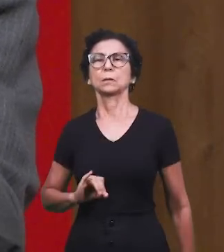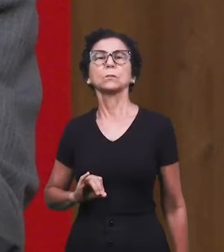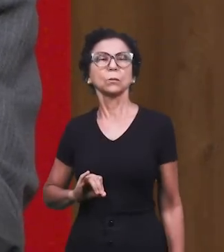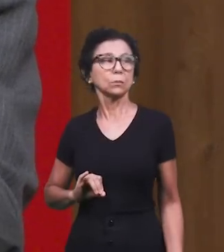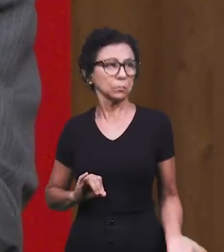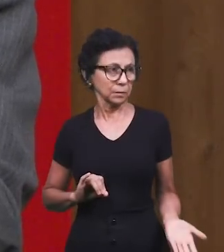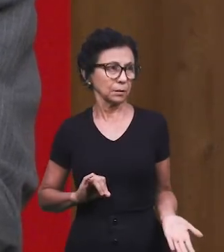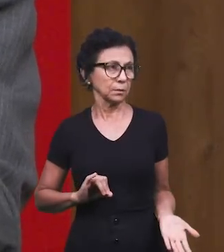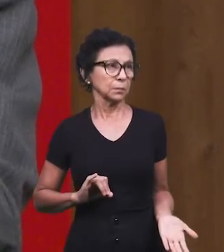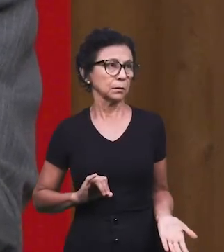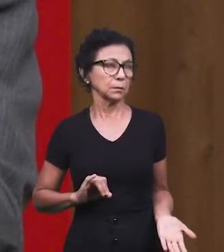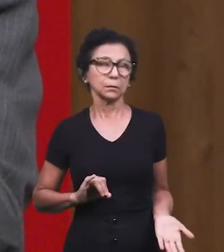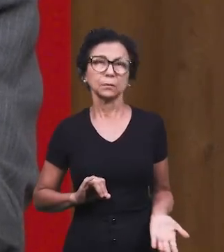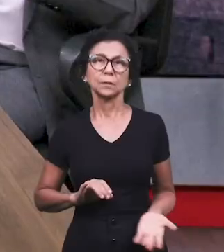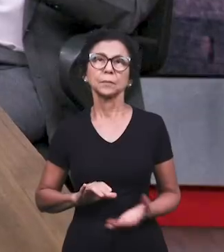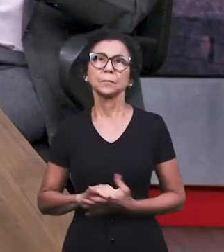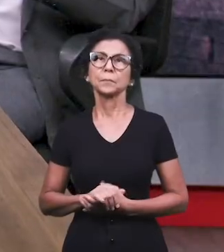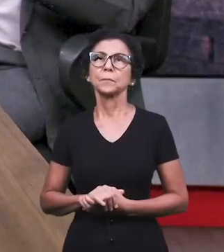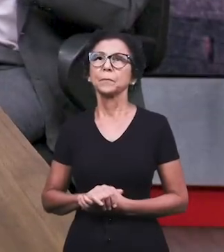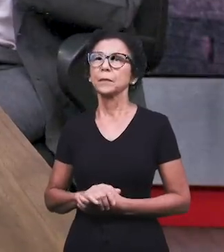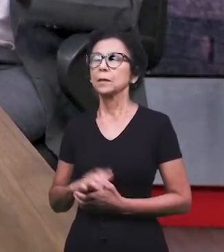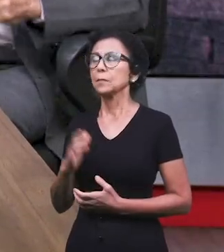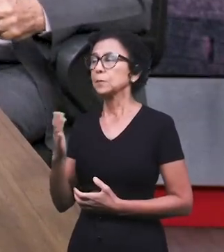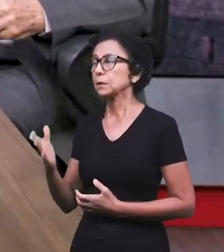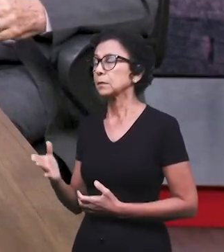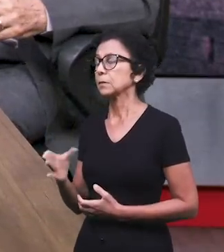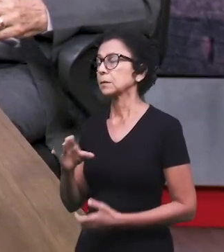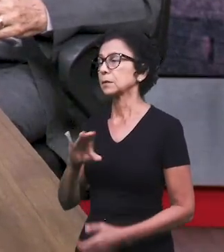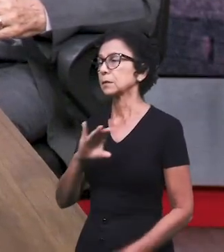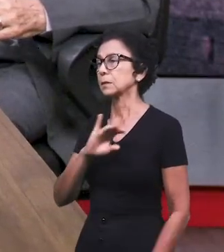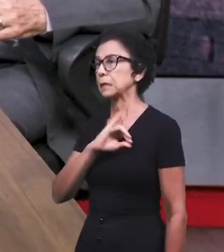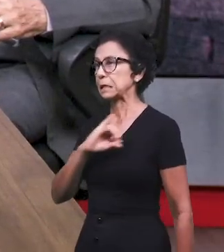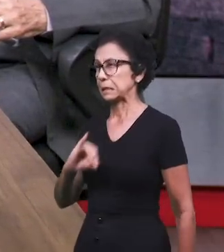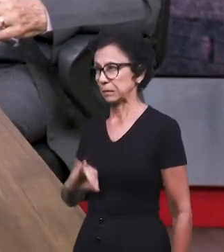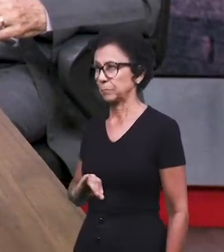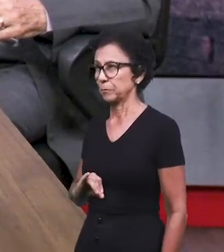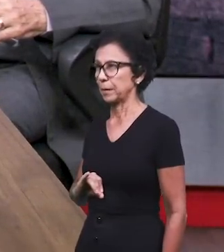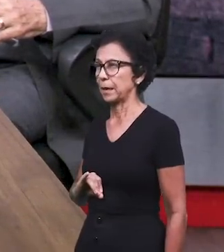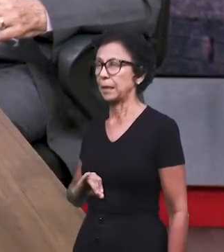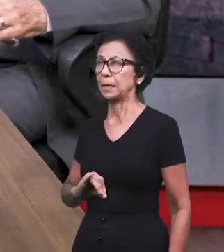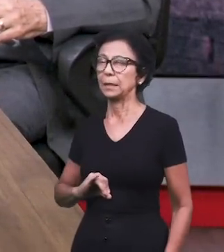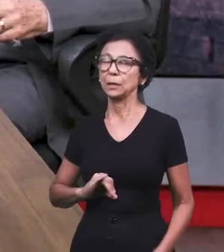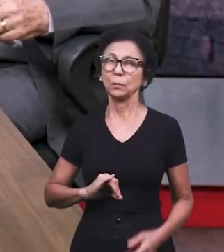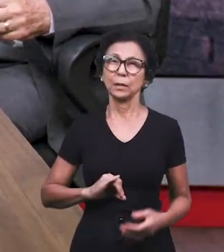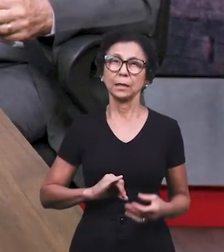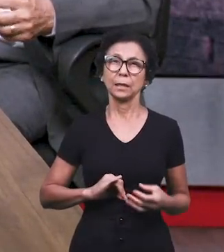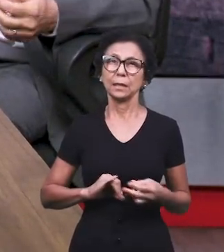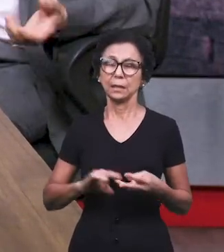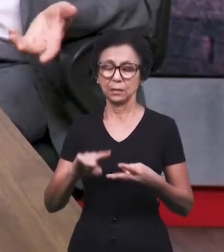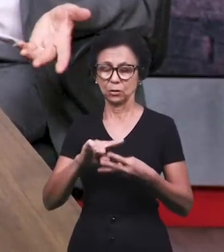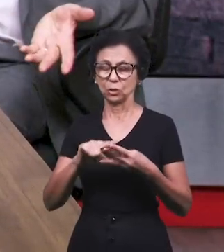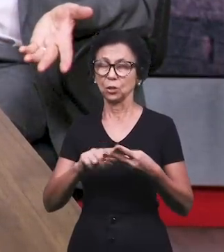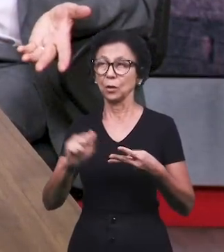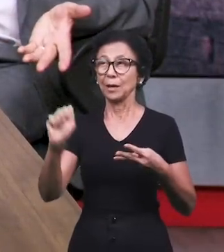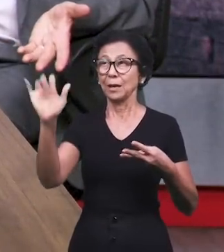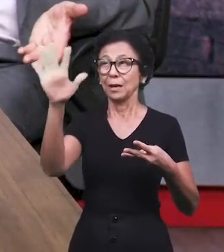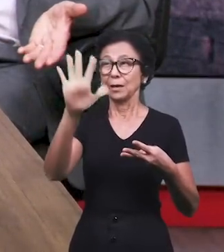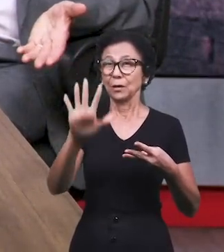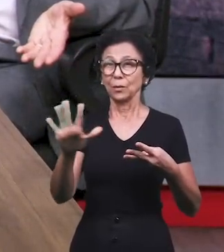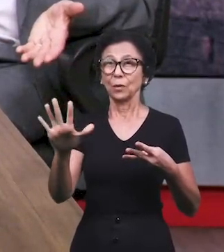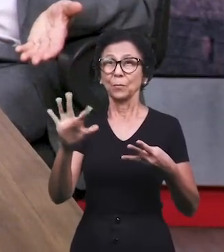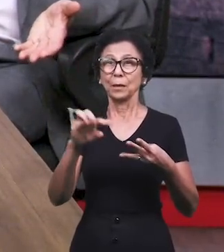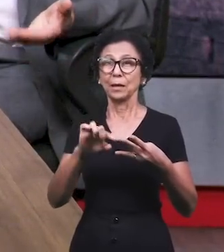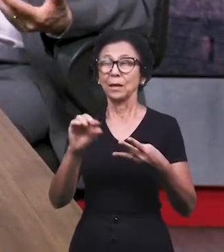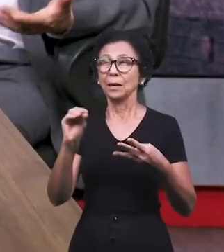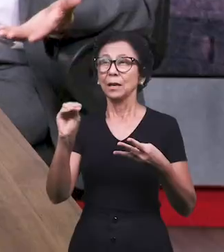isso se vê, não é? Mas esse império, Antônio Carlos, ele abrangia, pegava a Europa, a África e a Ásia. Pois é. Mas